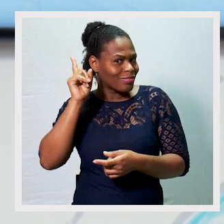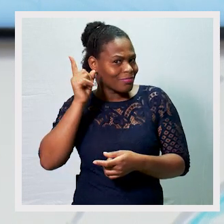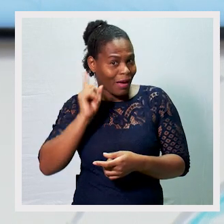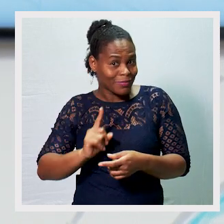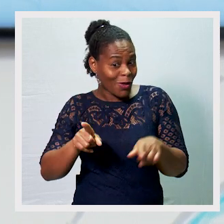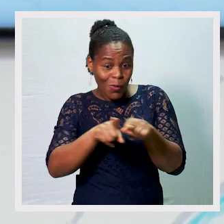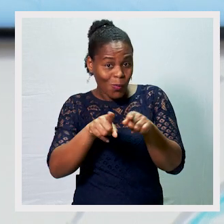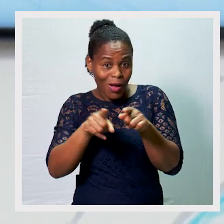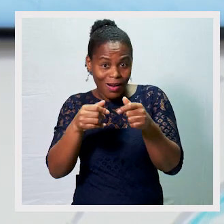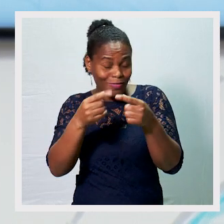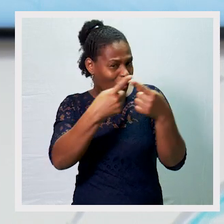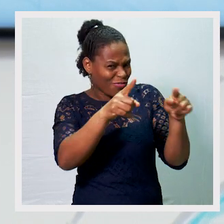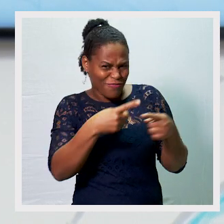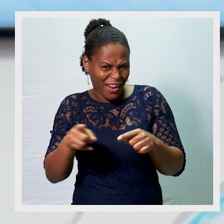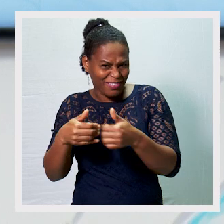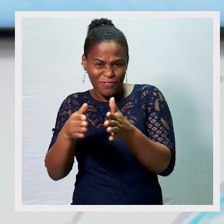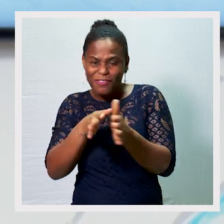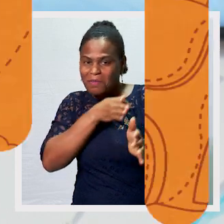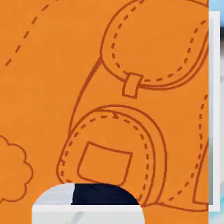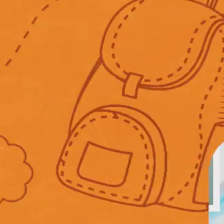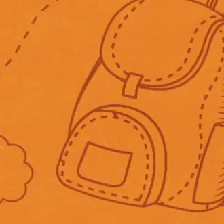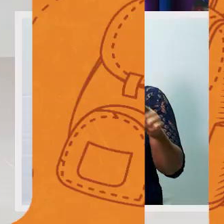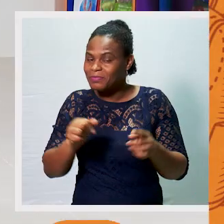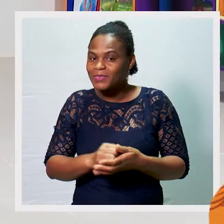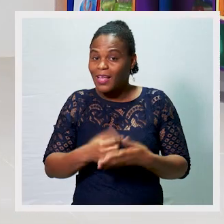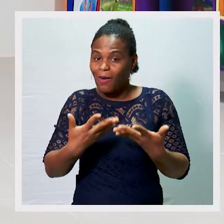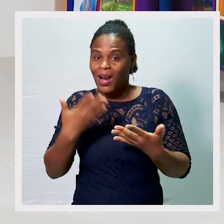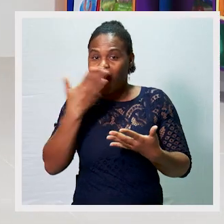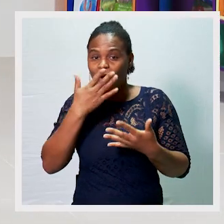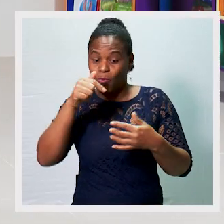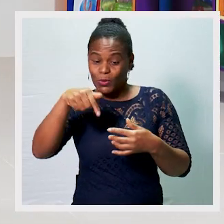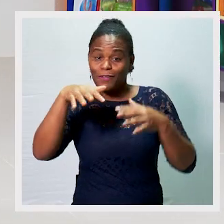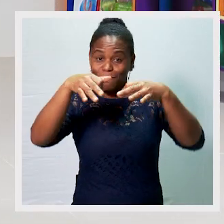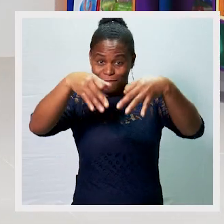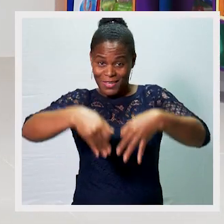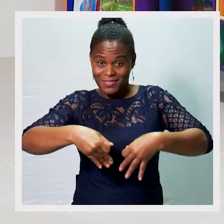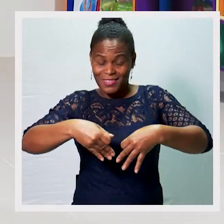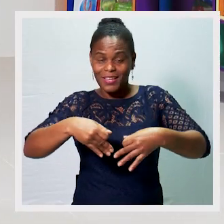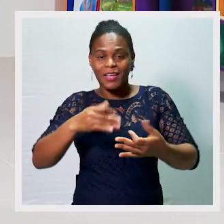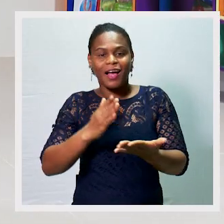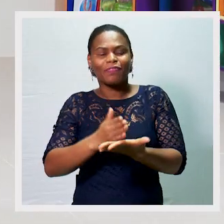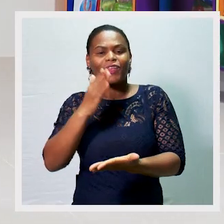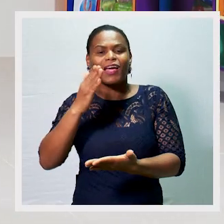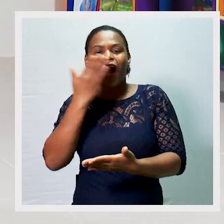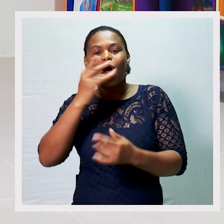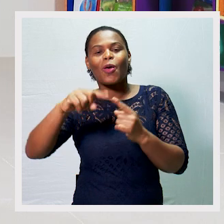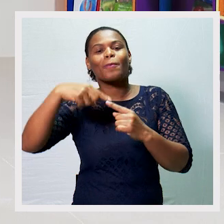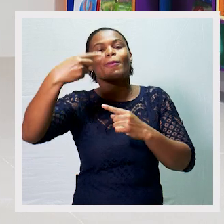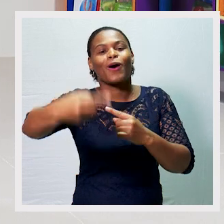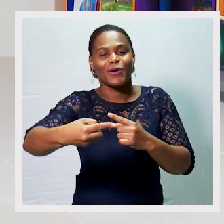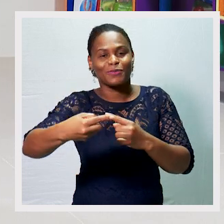datas não são iguais para todas as famílias. Chegamos ao final da nossa aula de hoje.